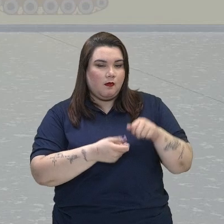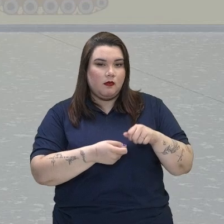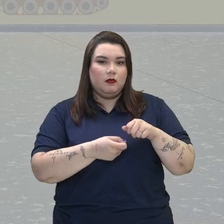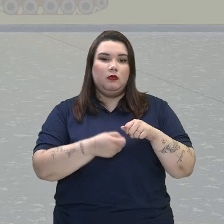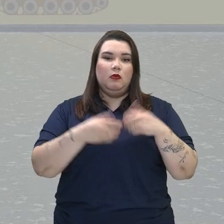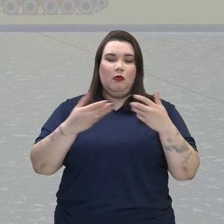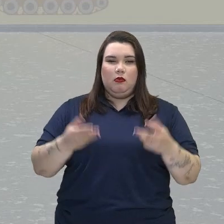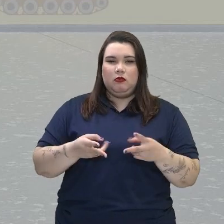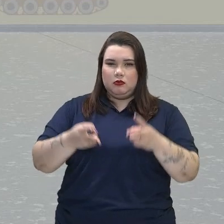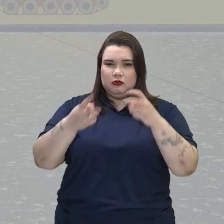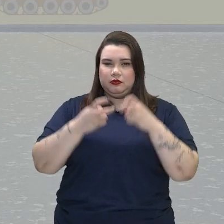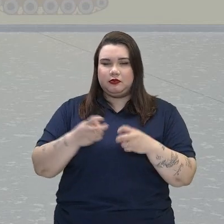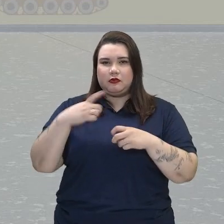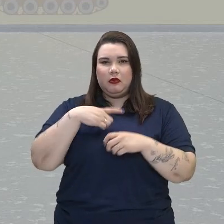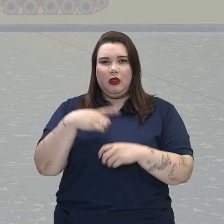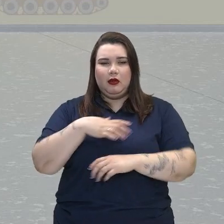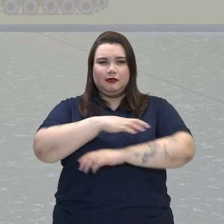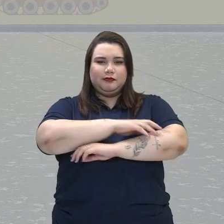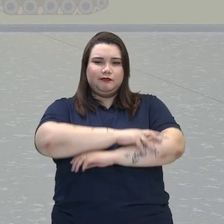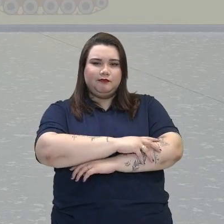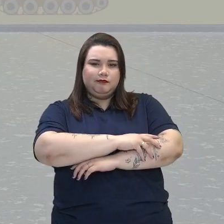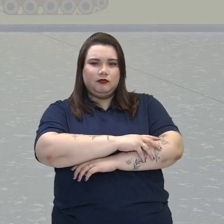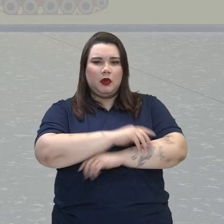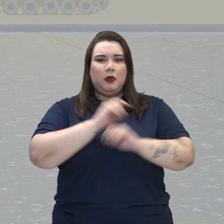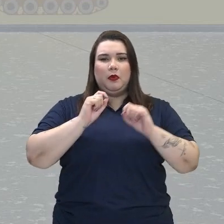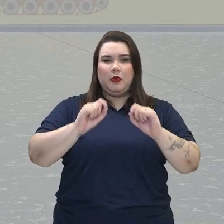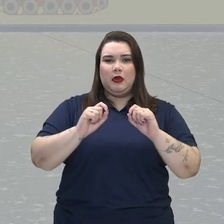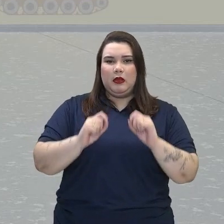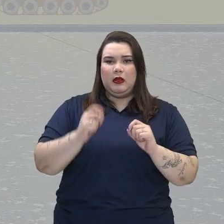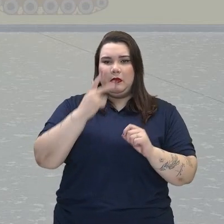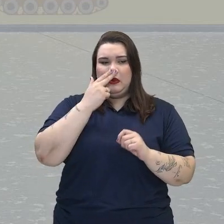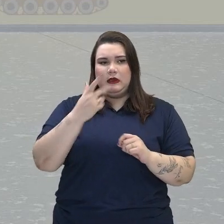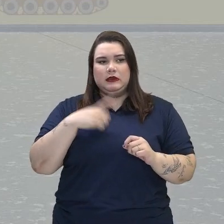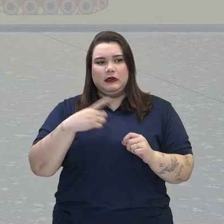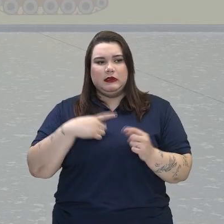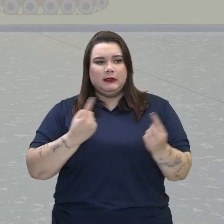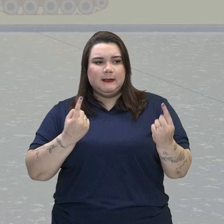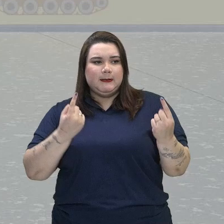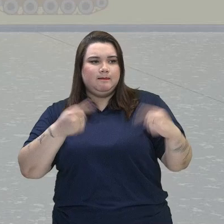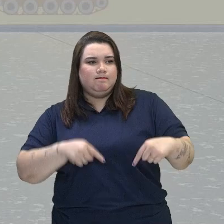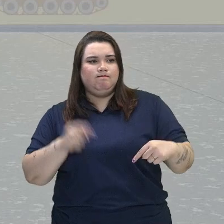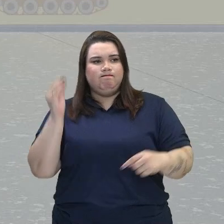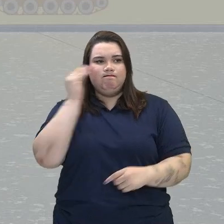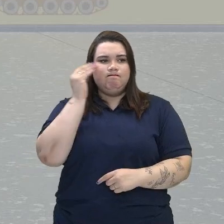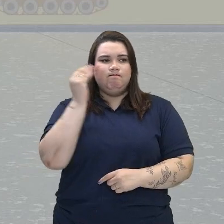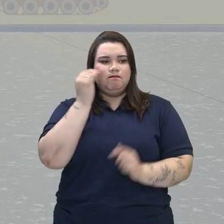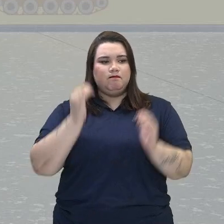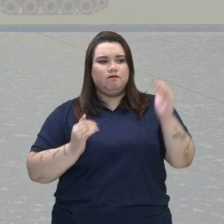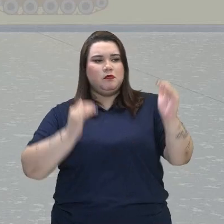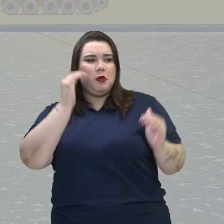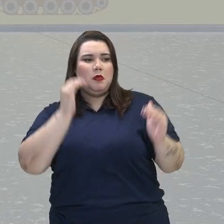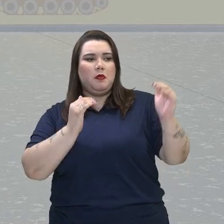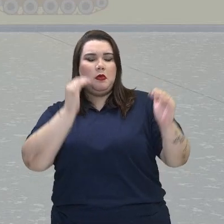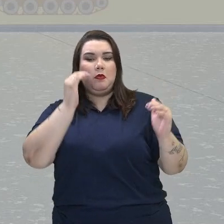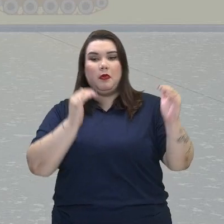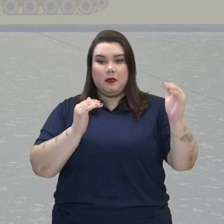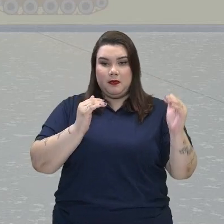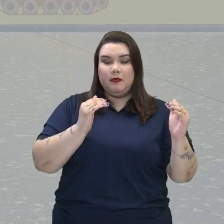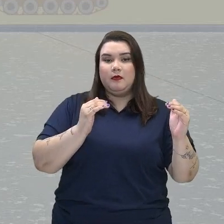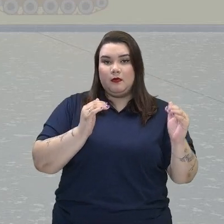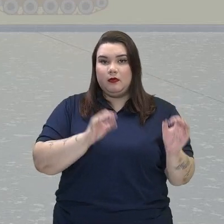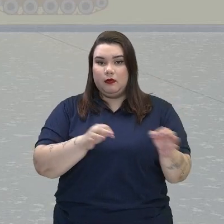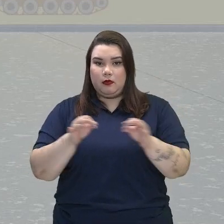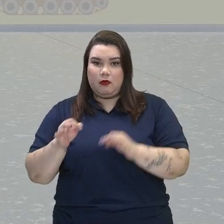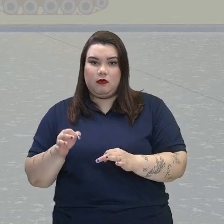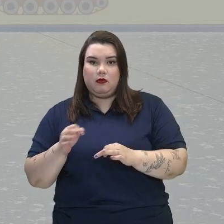cruzados, demonstrando esse espírito de tensão e de animosidade entre essas duas potências. Além